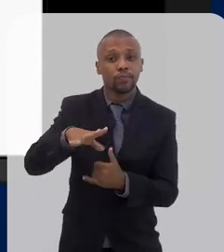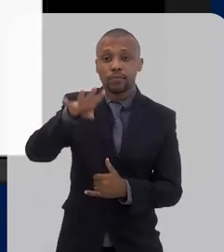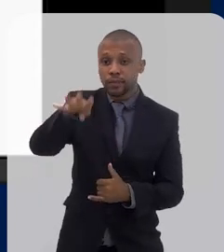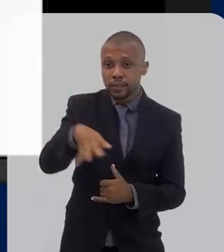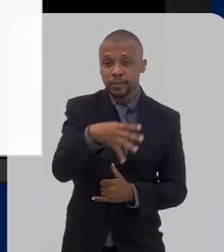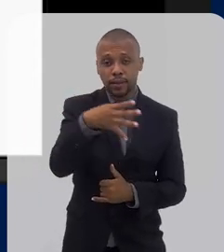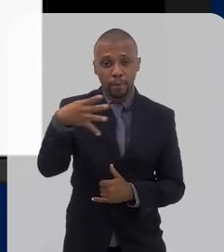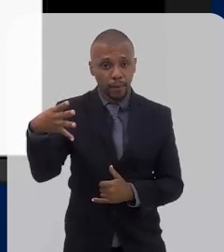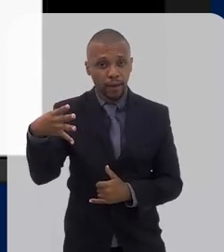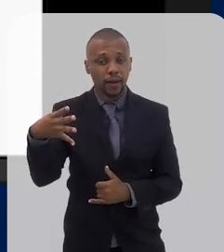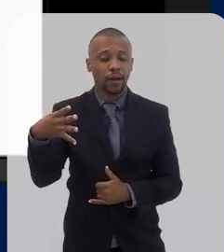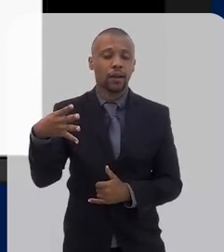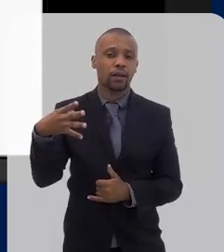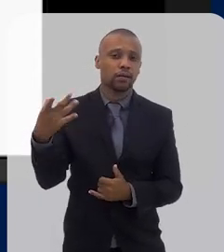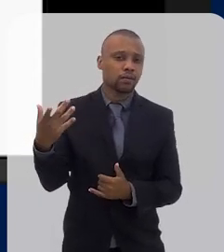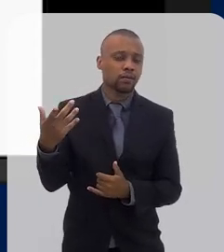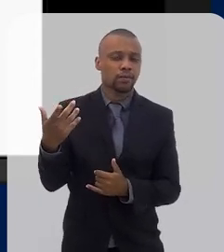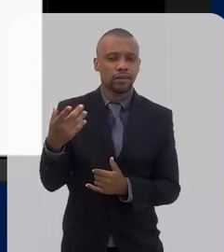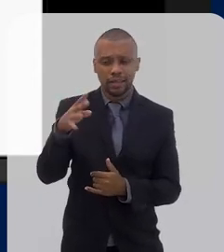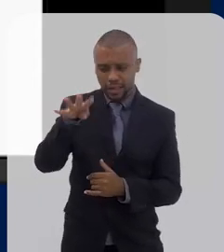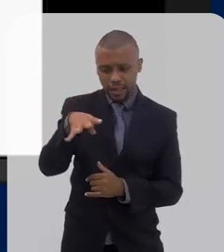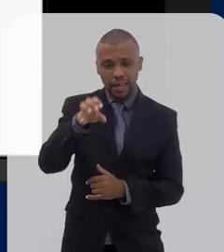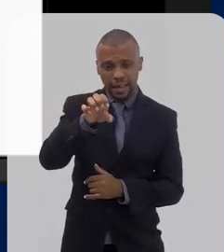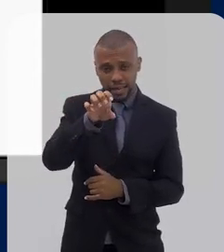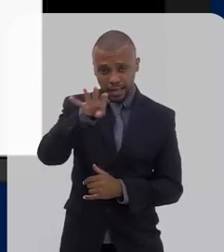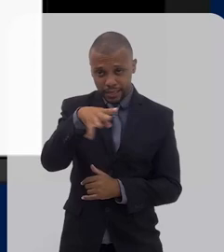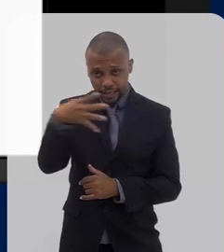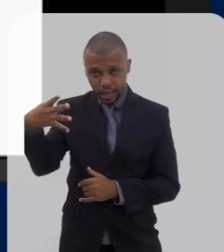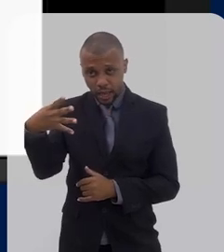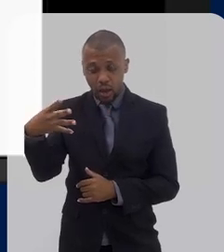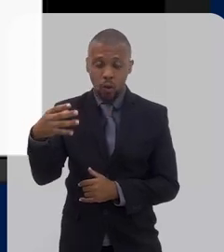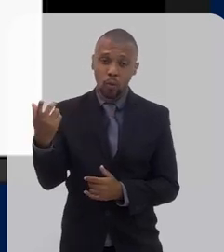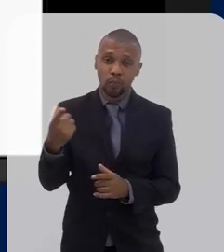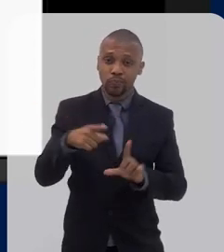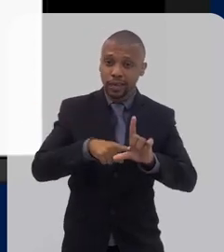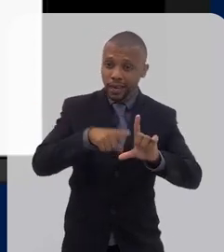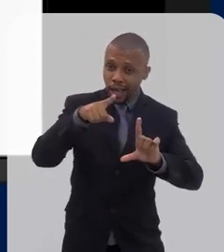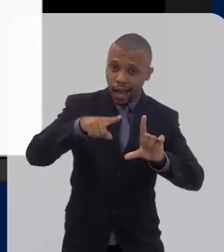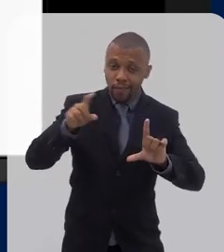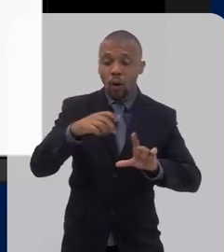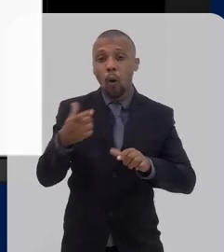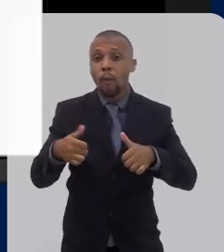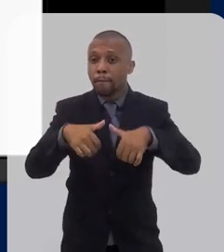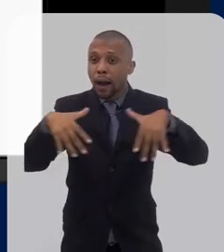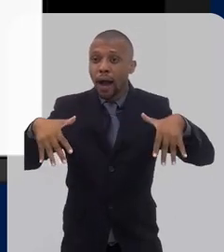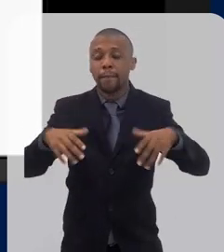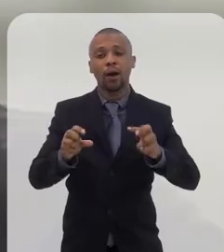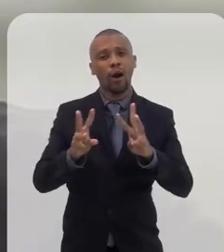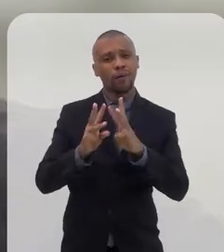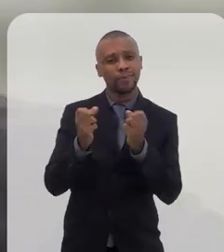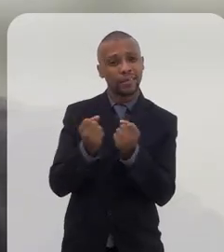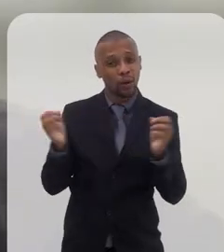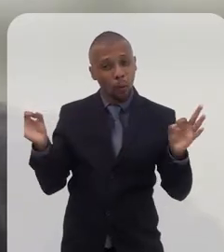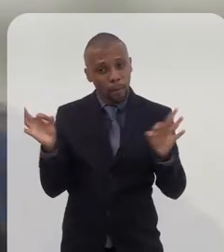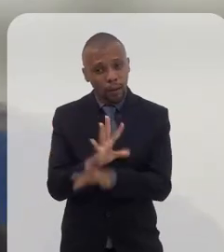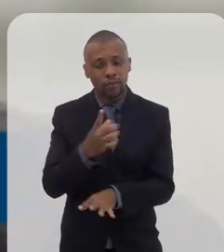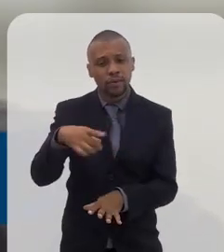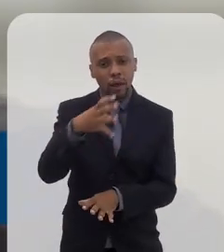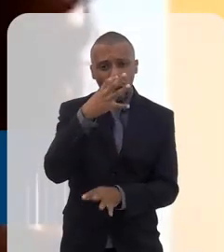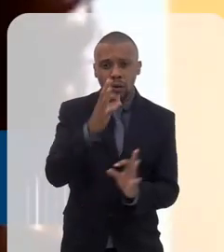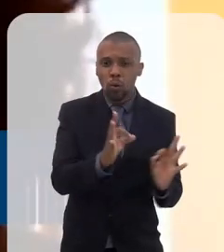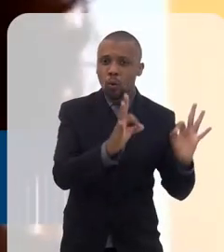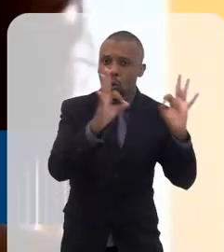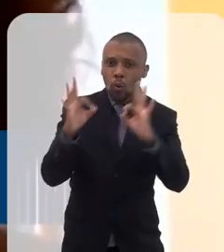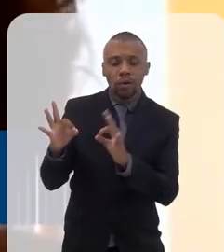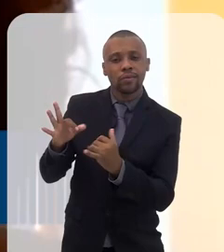de tabela de tipo Excel, né? Gráfico ou cartograma, que é um mapa. O workshop completo pode ser